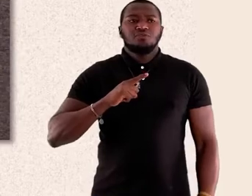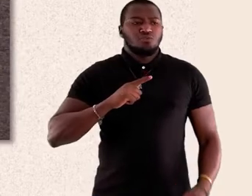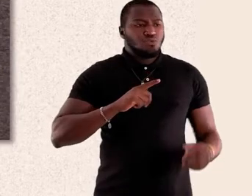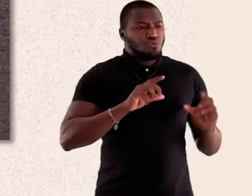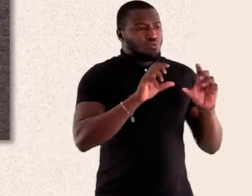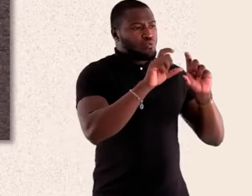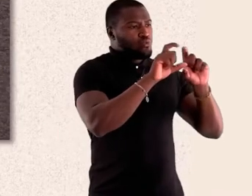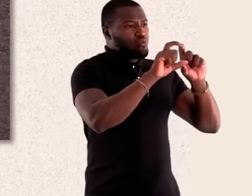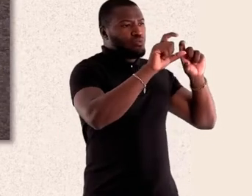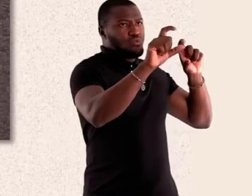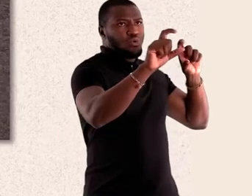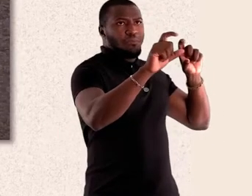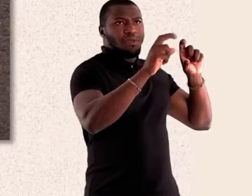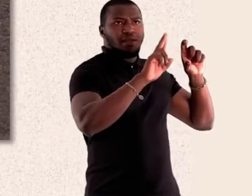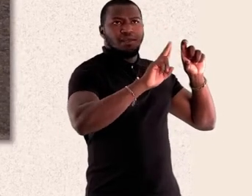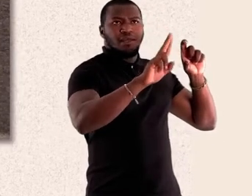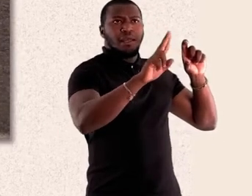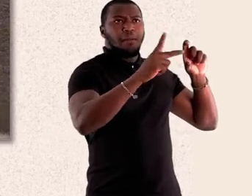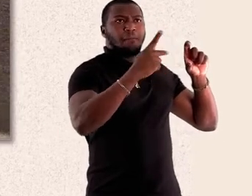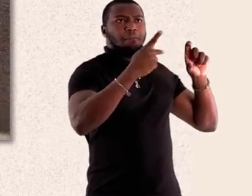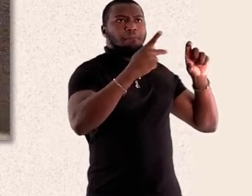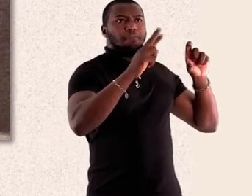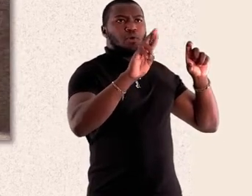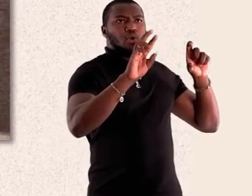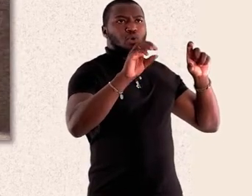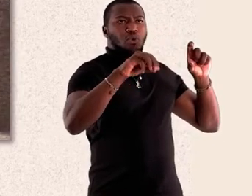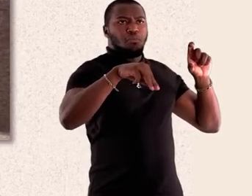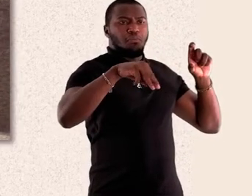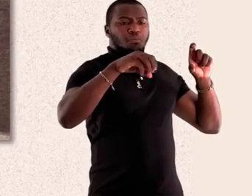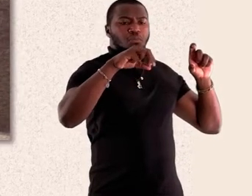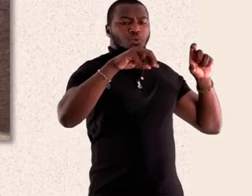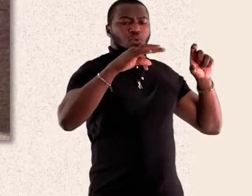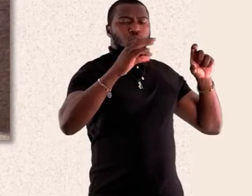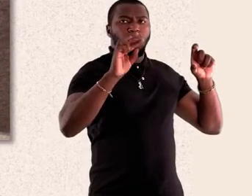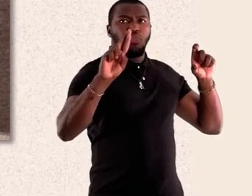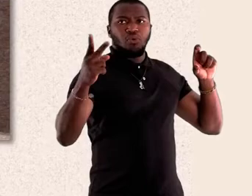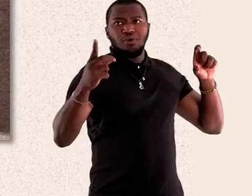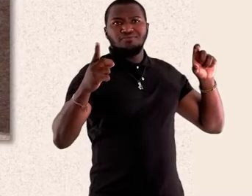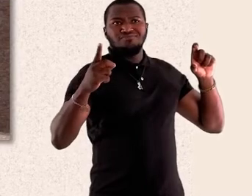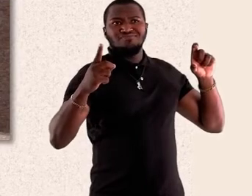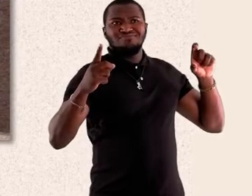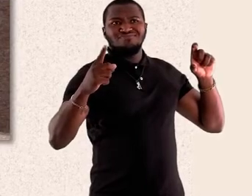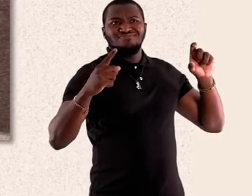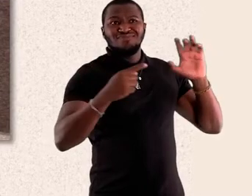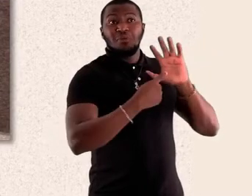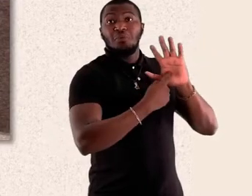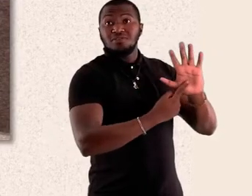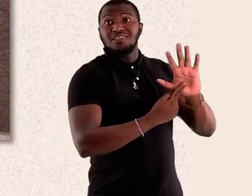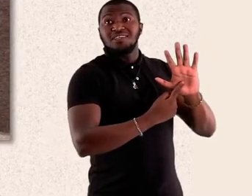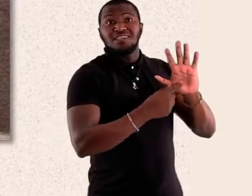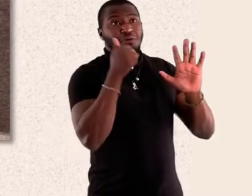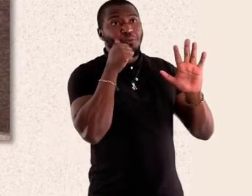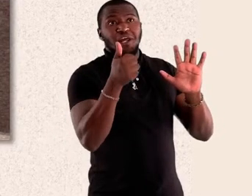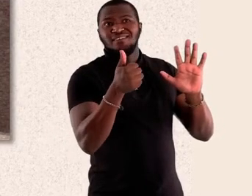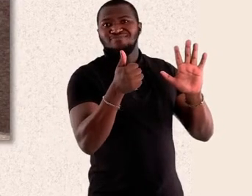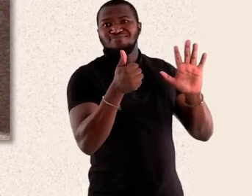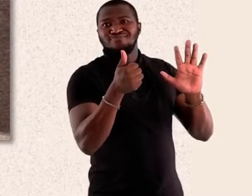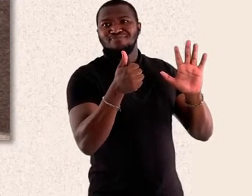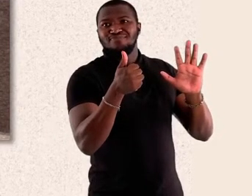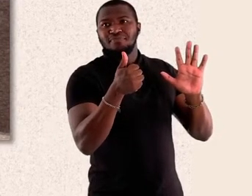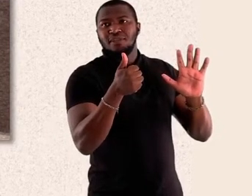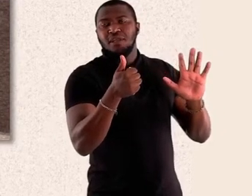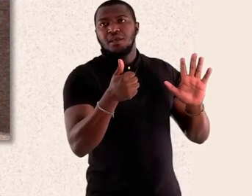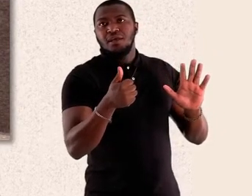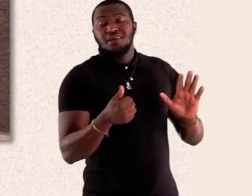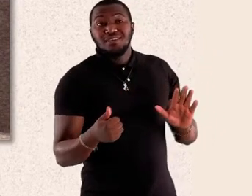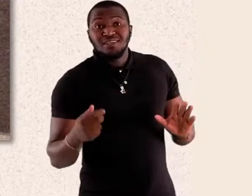então não tem uma variação de gênero principalmente no espaço do Júri por exemplo que é um